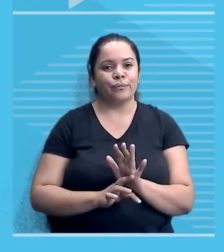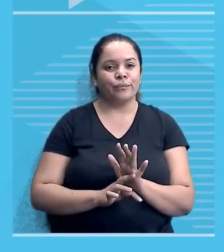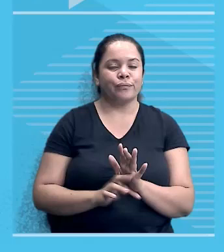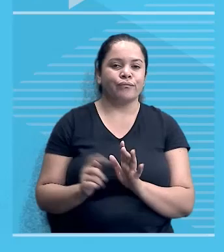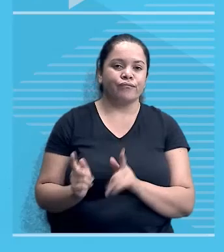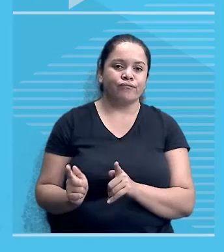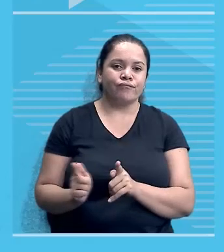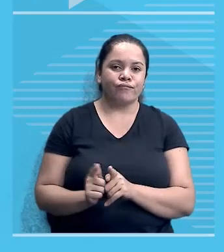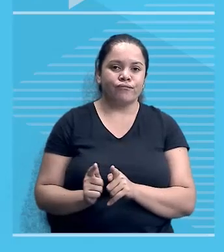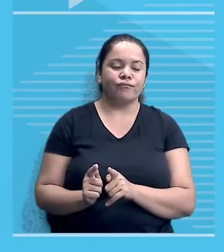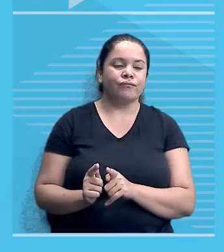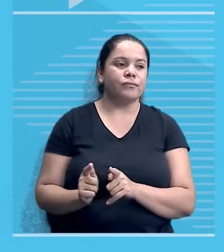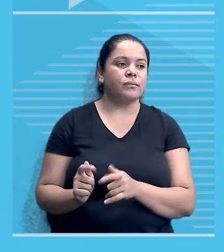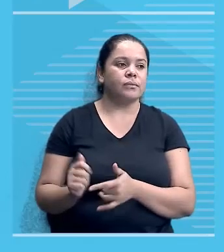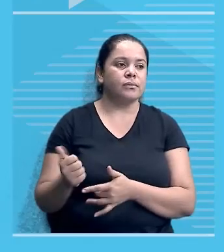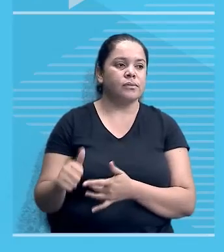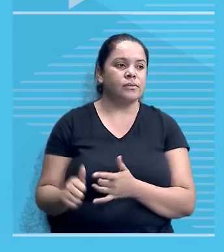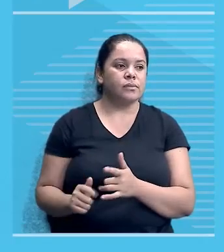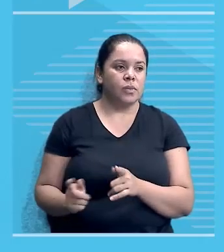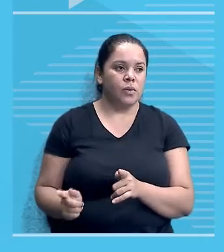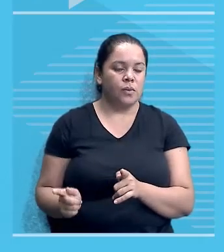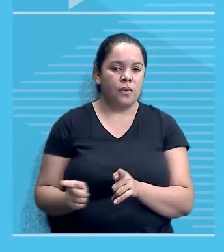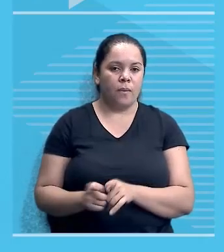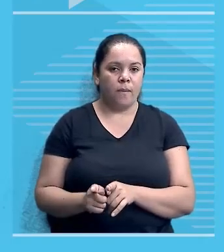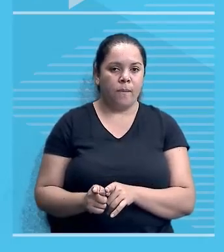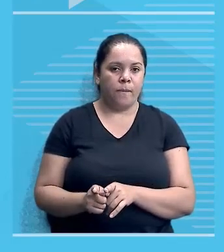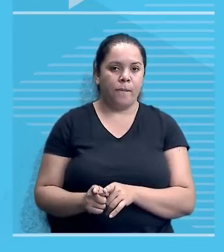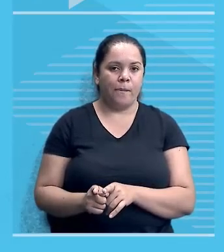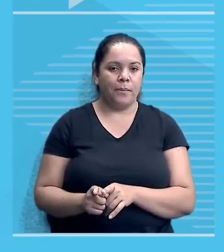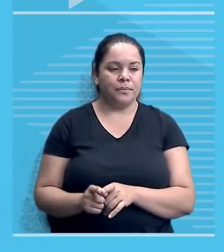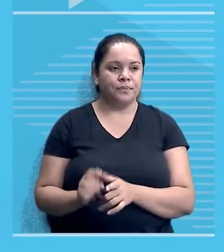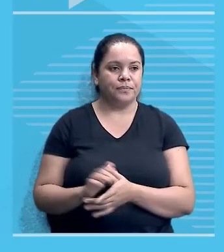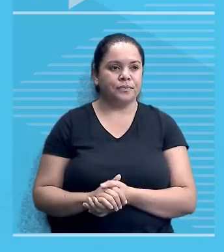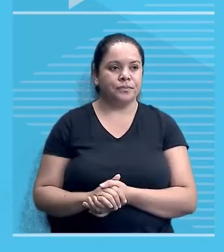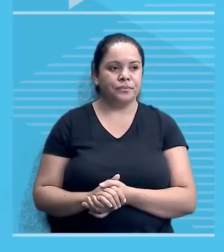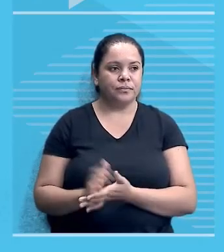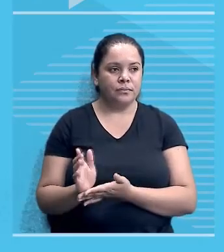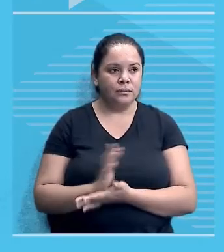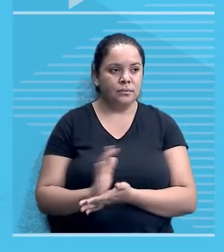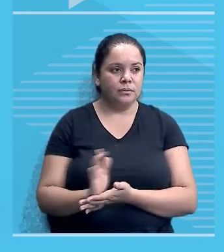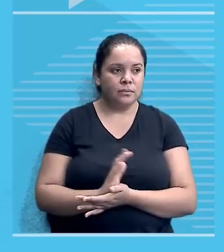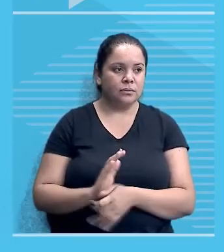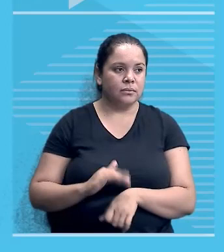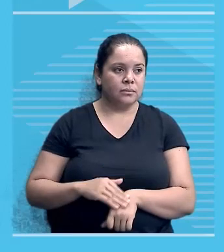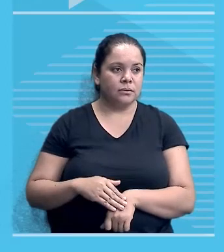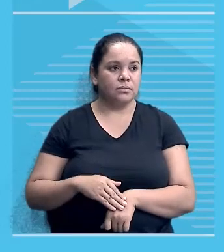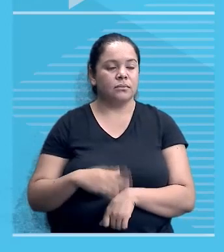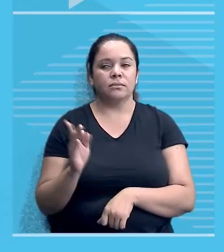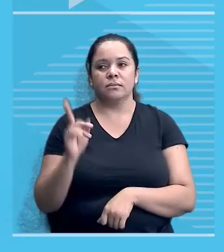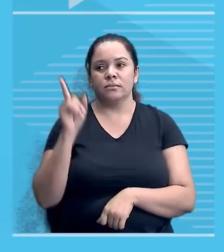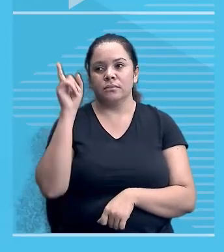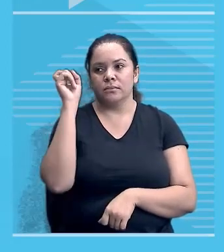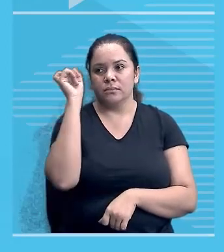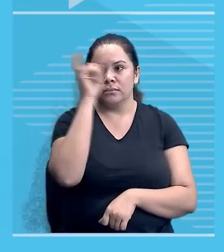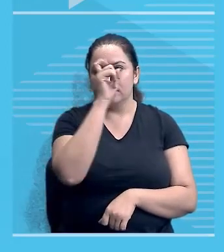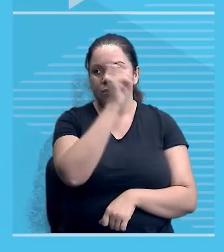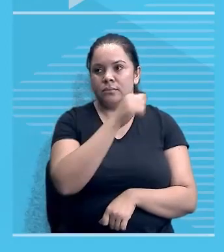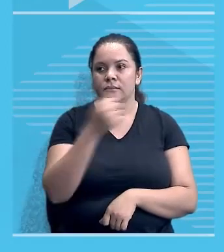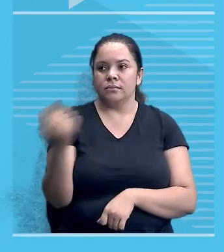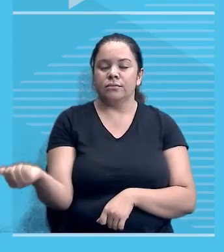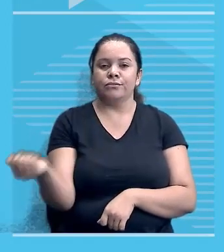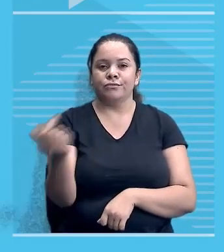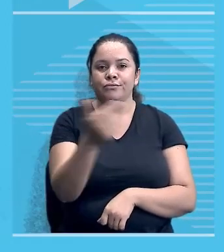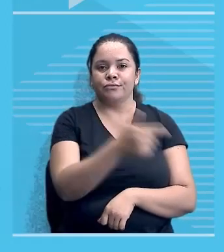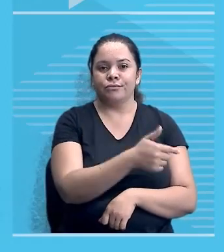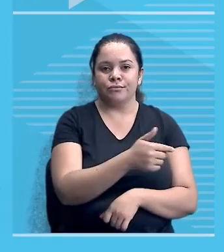alternativas curtas ela termina sendo até mais difícil do que uma